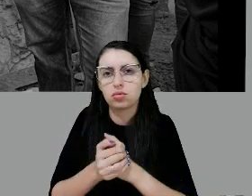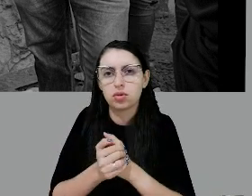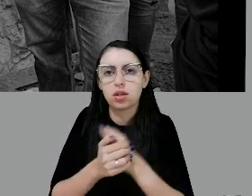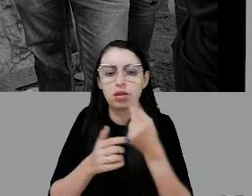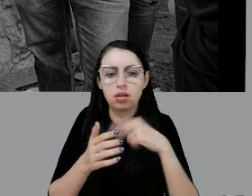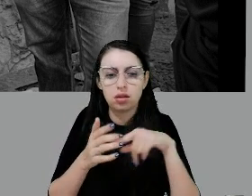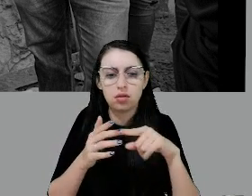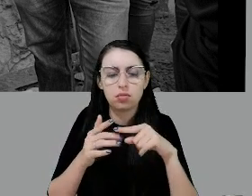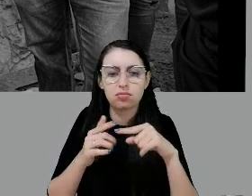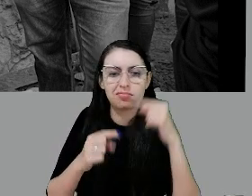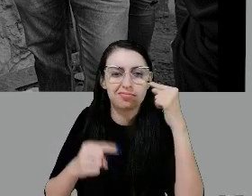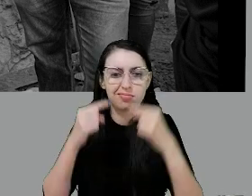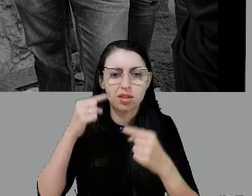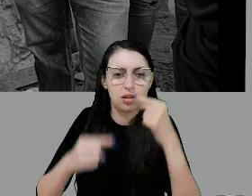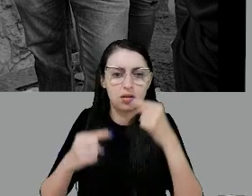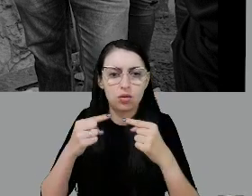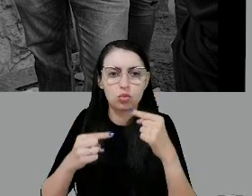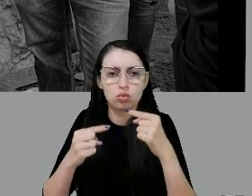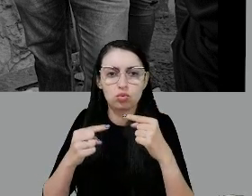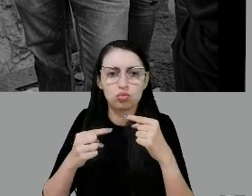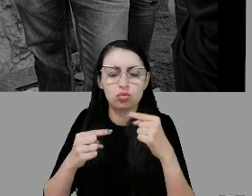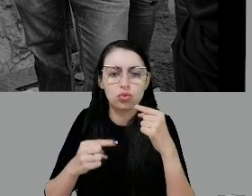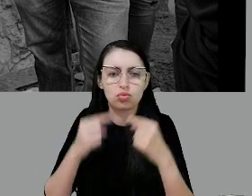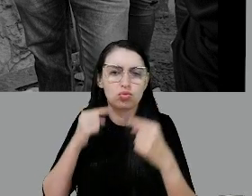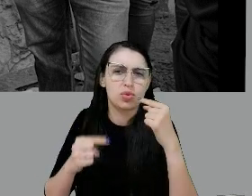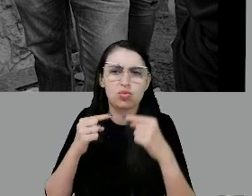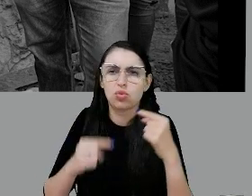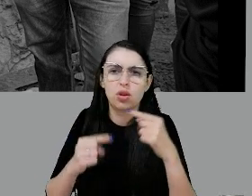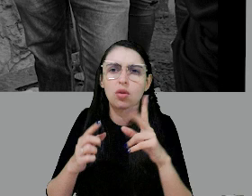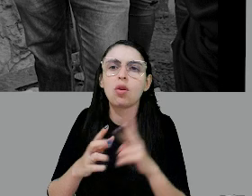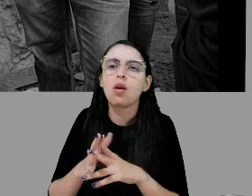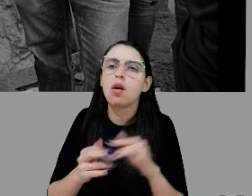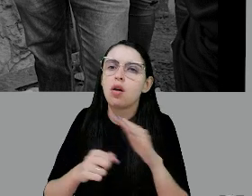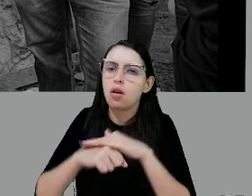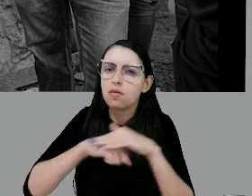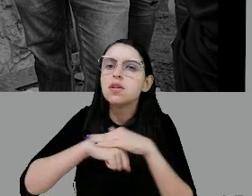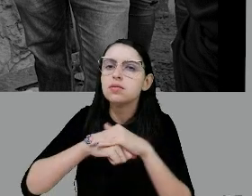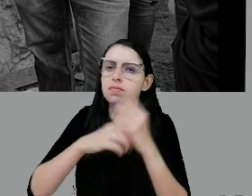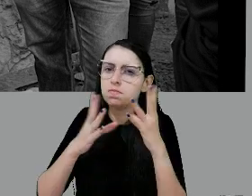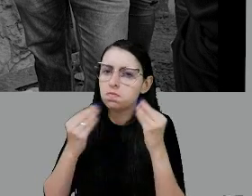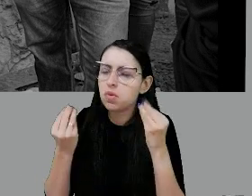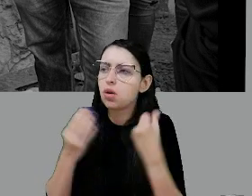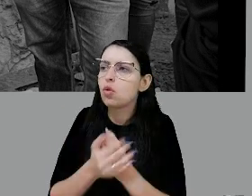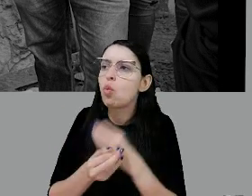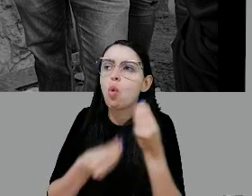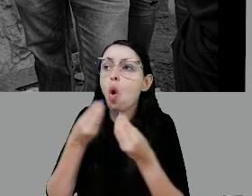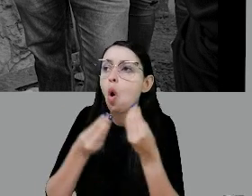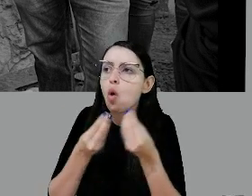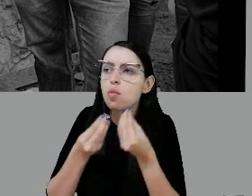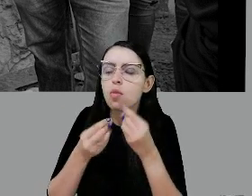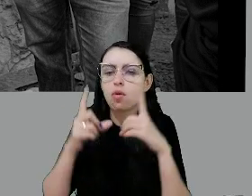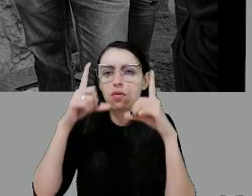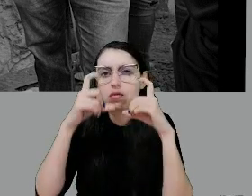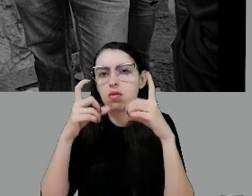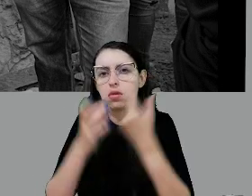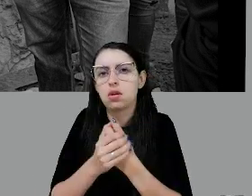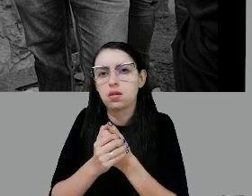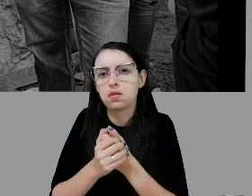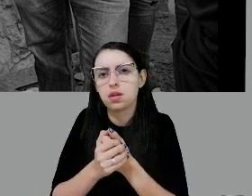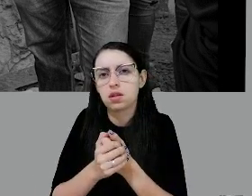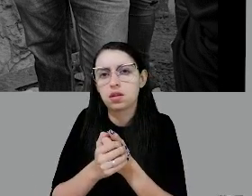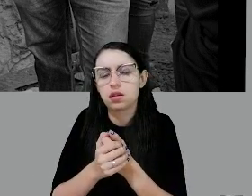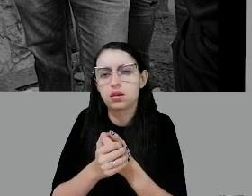não é? Ele entrou em conflito, José Augusto entrou em extremo conflito, nós conversamos muito sobre isso, de como